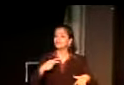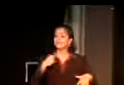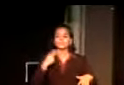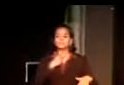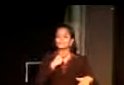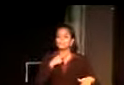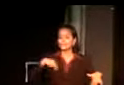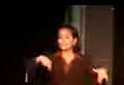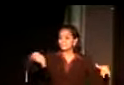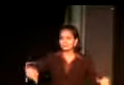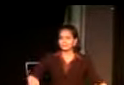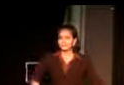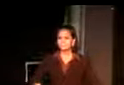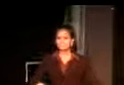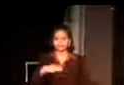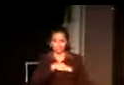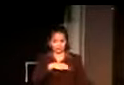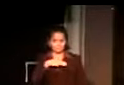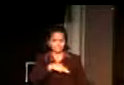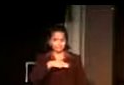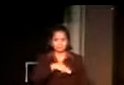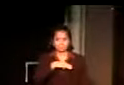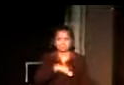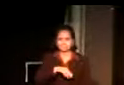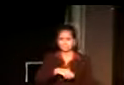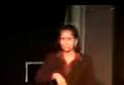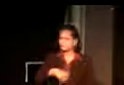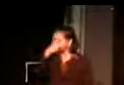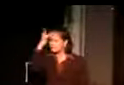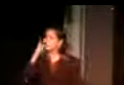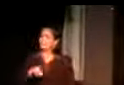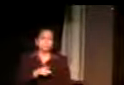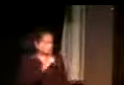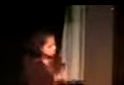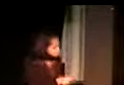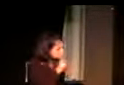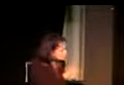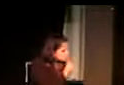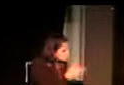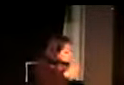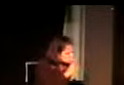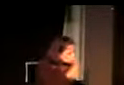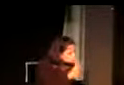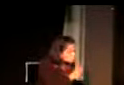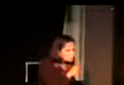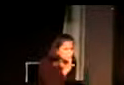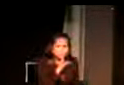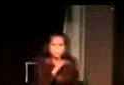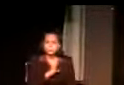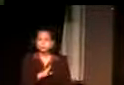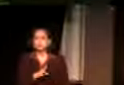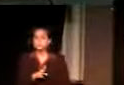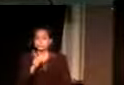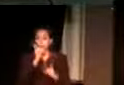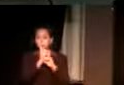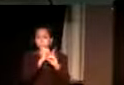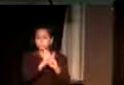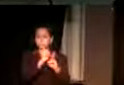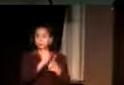vai perceber que Mateus escreve a multidão os repreendia mas intensos Paralelos diz que os